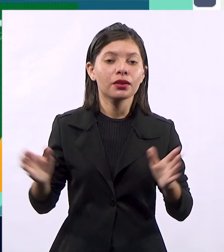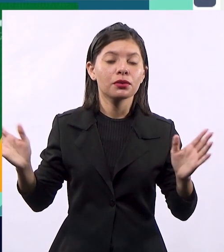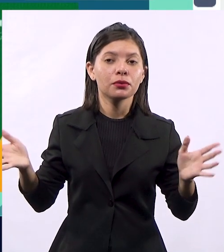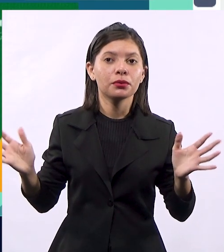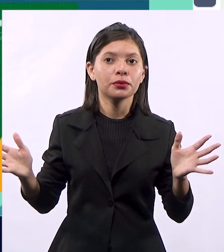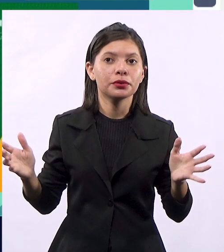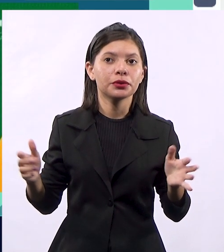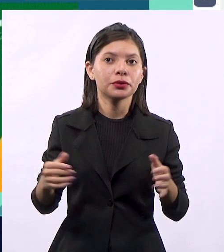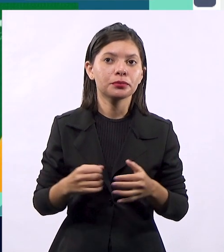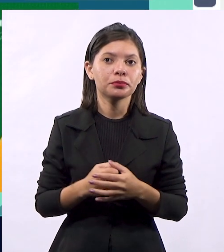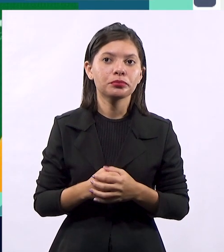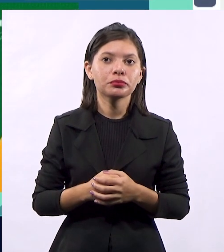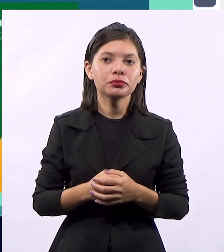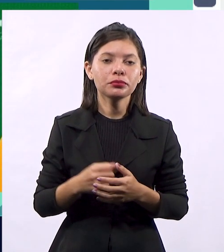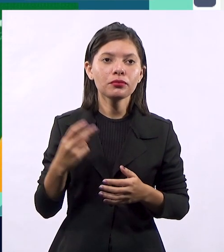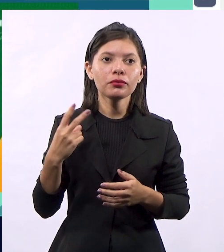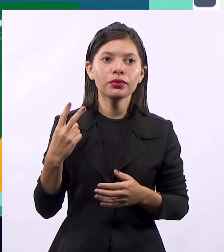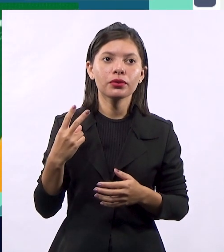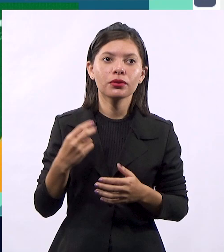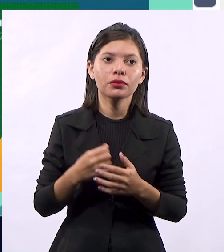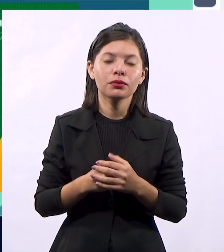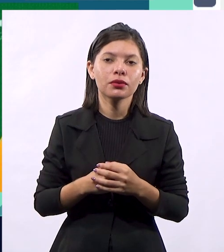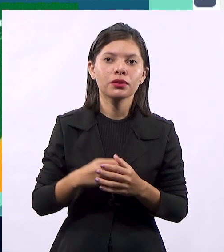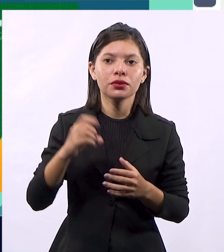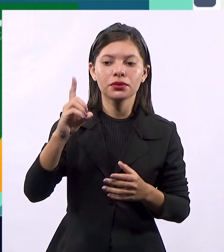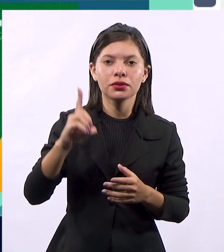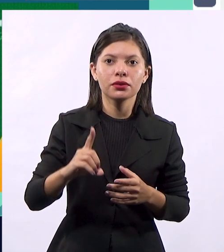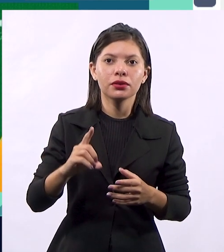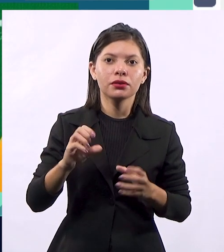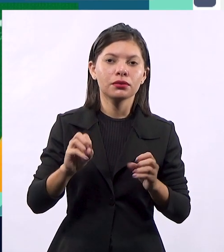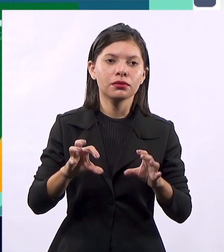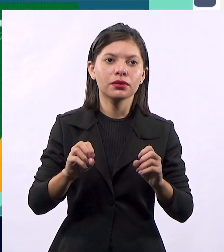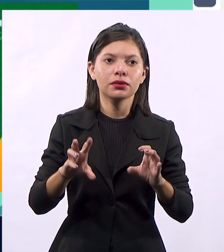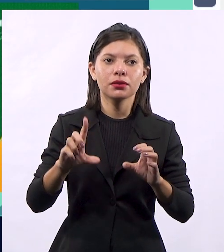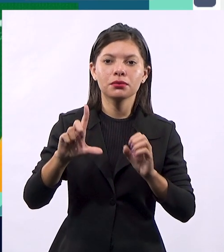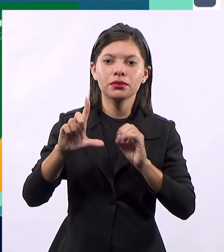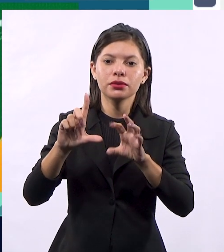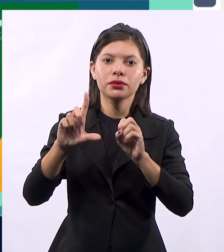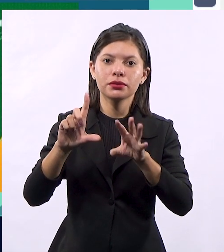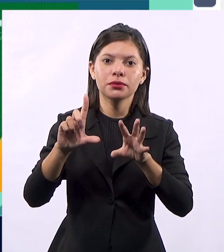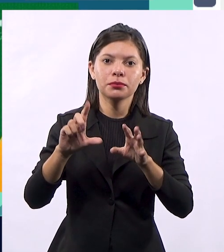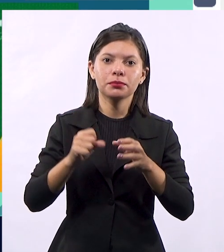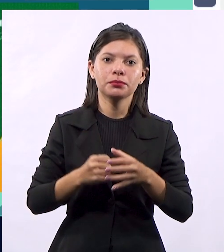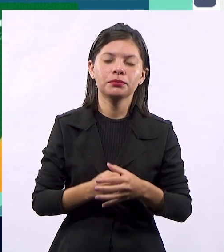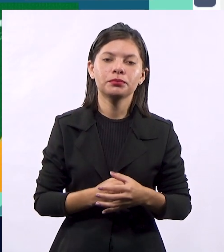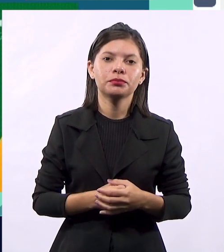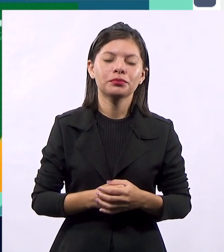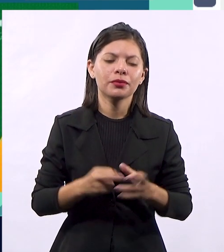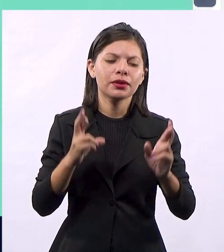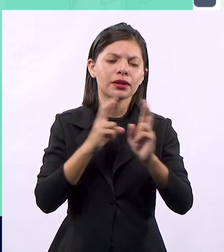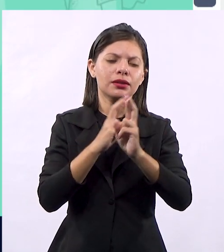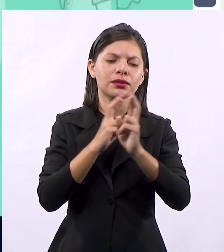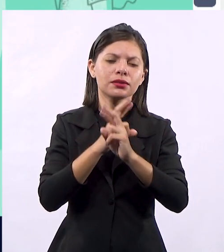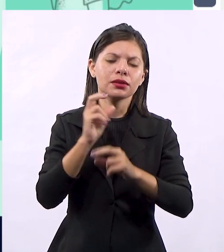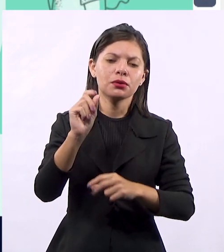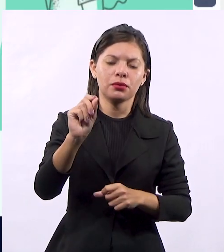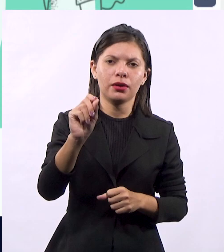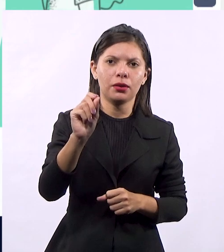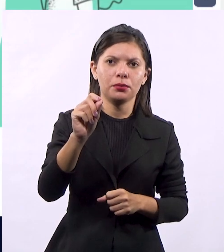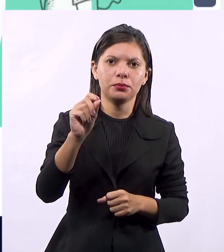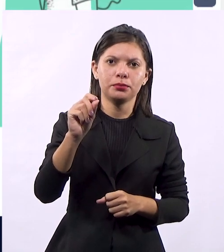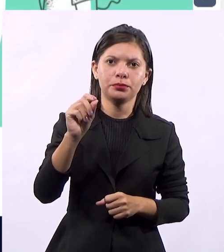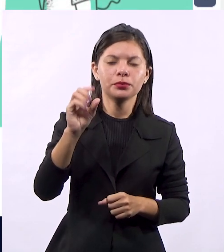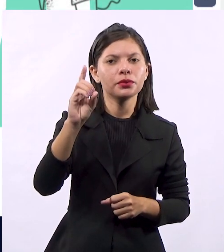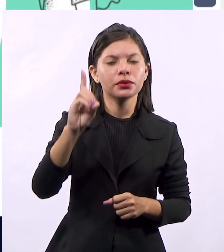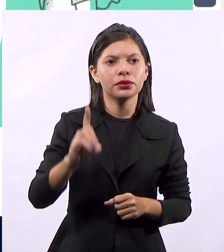Essa relação entre direito, democracia e Constituição se dá principalmente pelo processo das representações